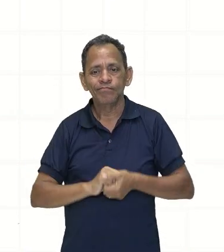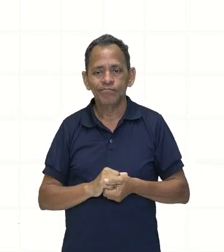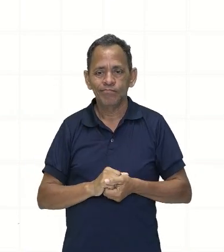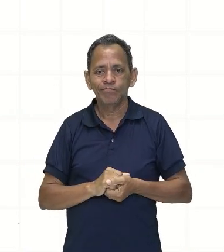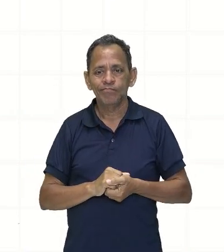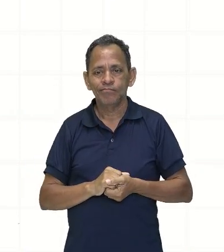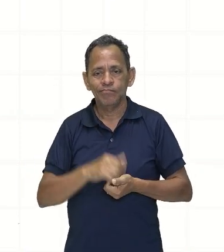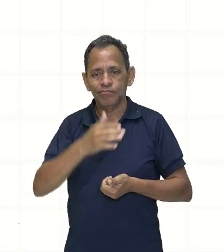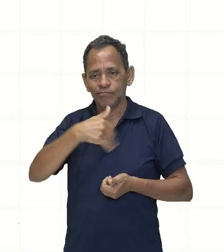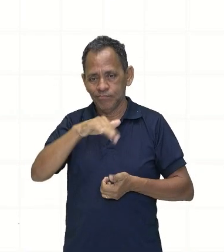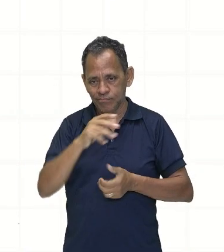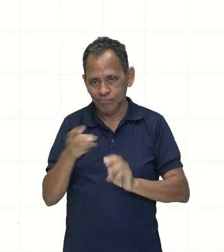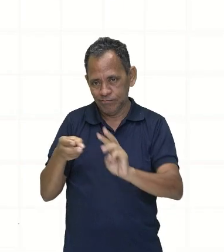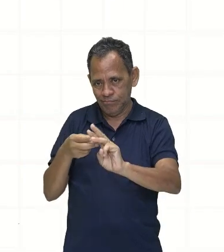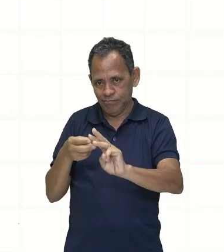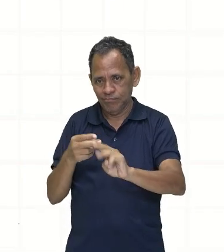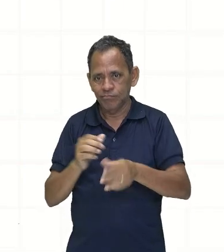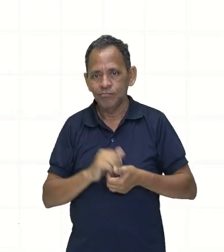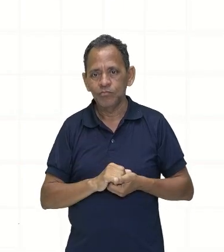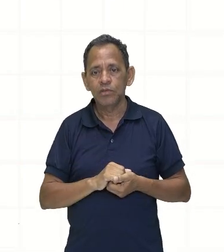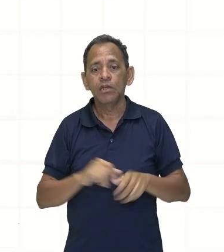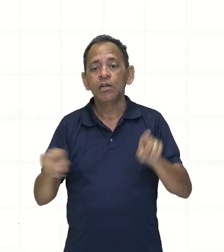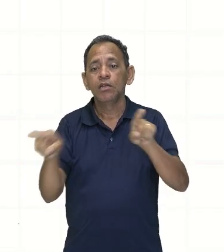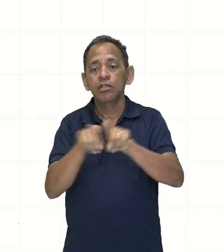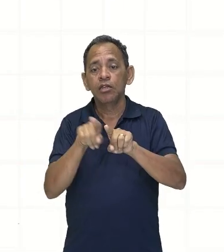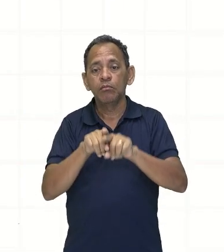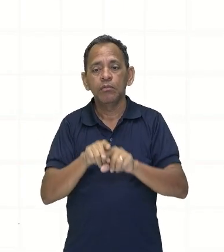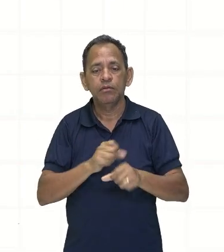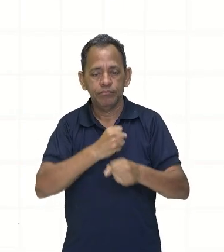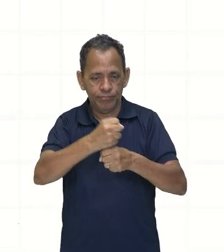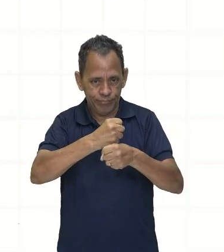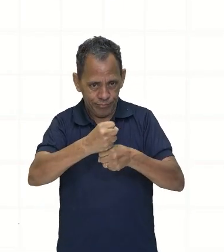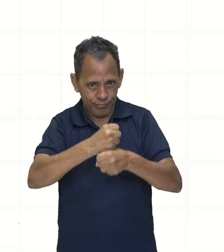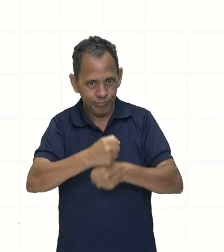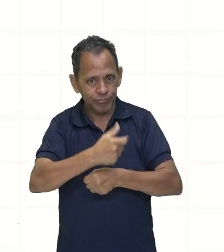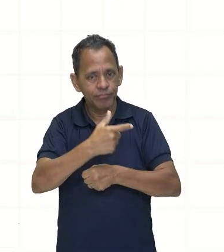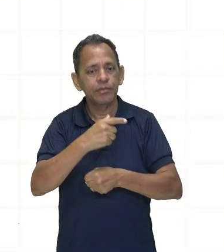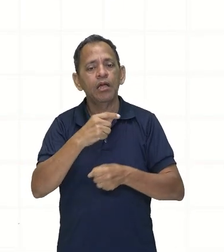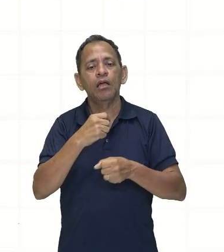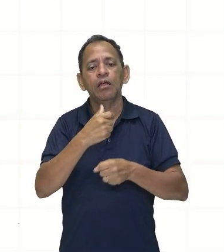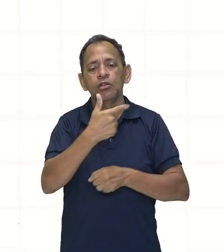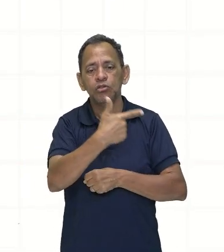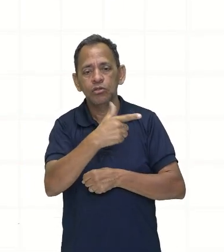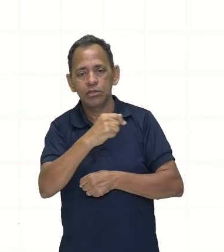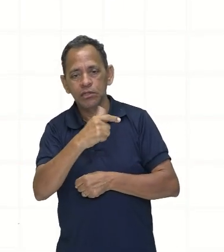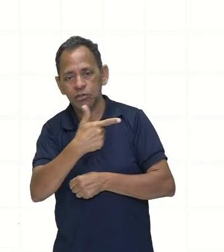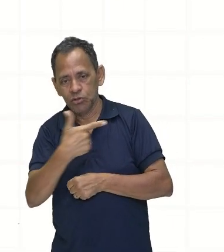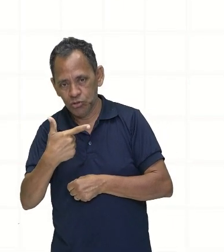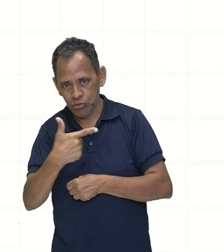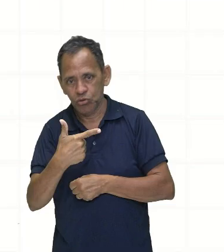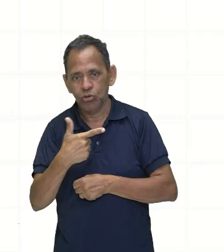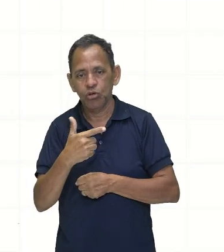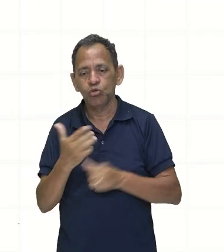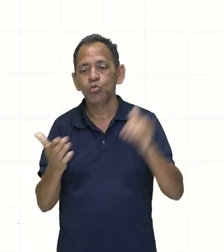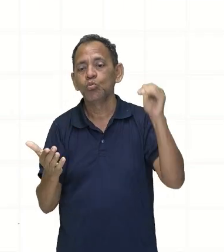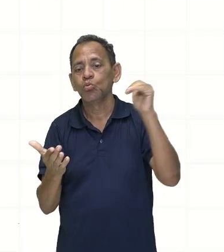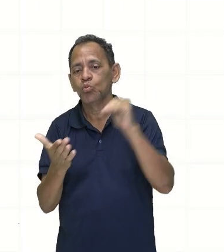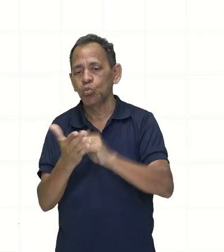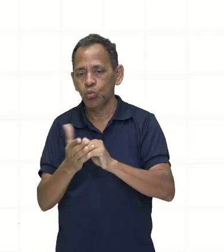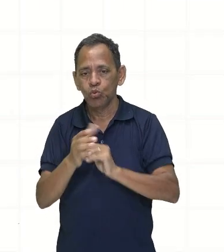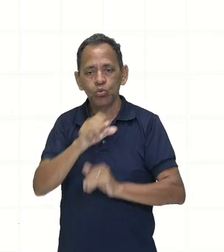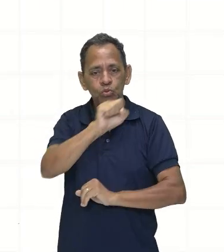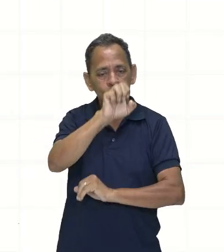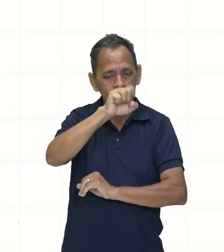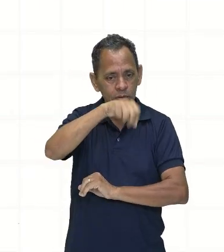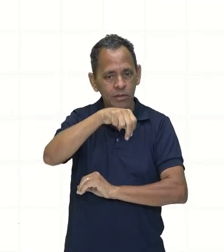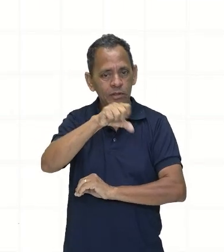terras indígenas, certo? Também dados do ano de 2022, né, que foi o nosso último censo